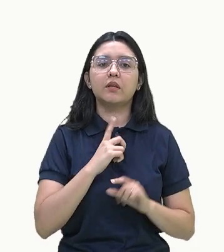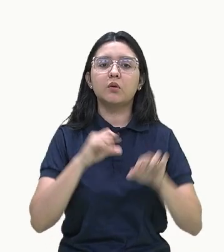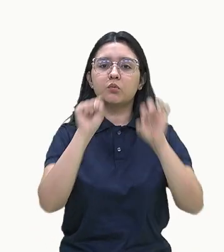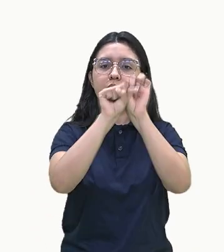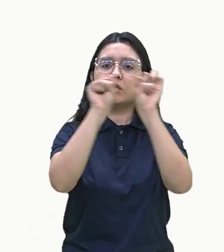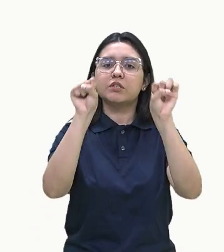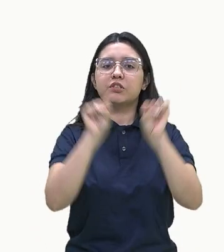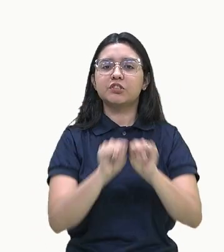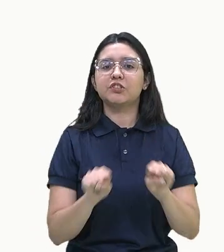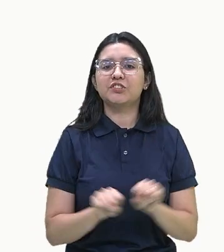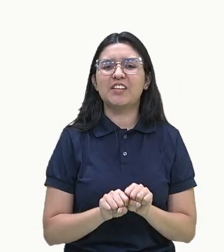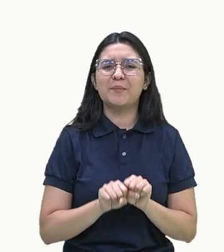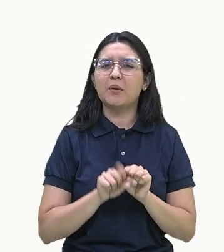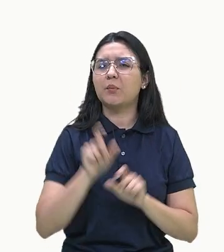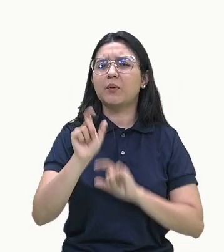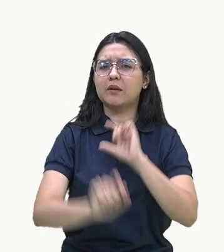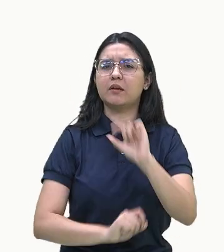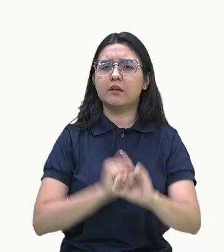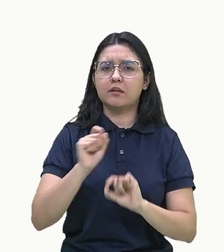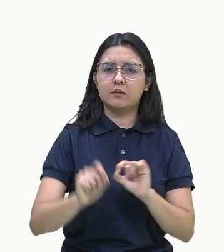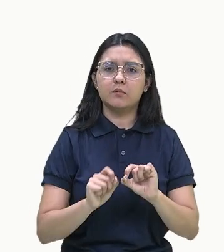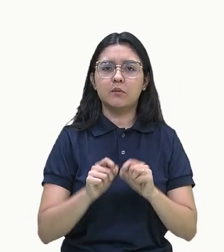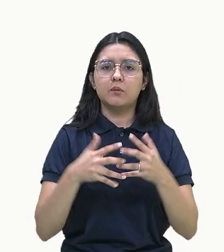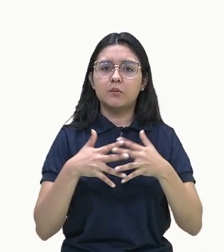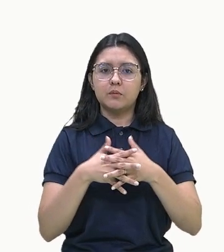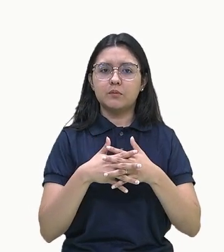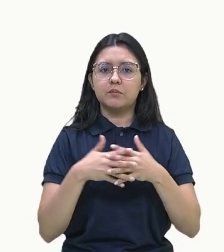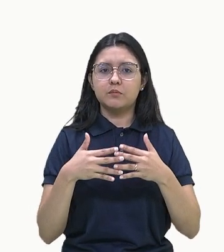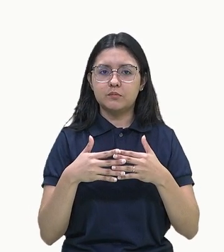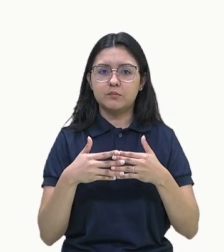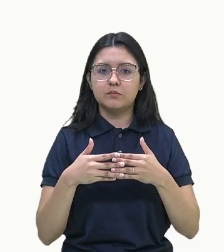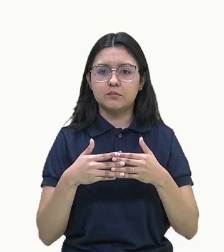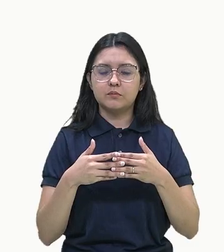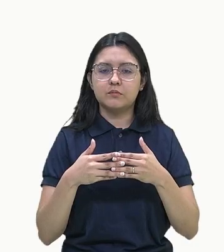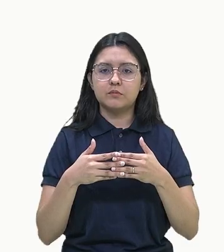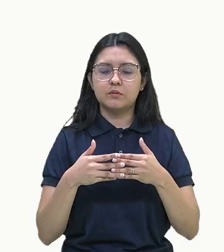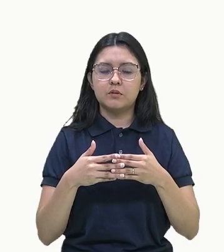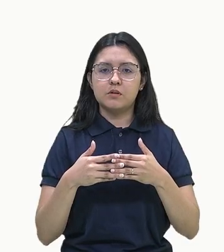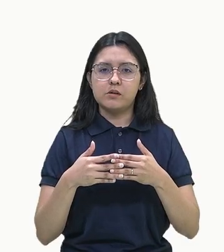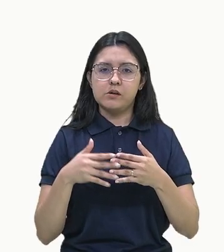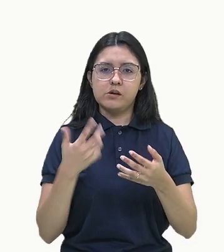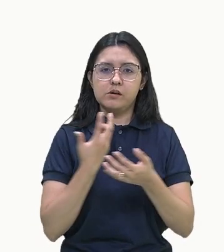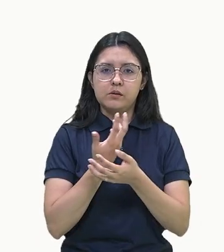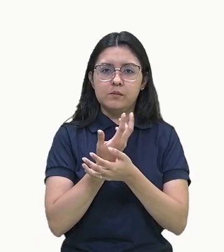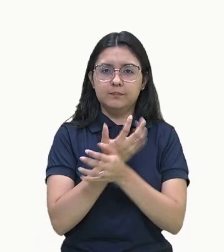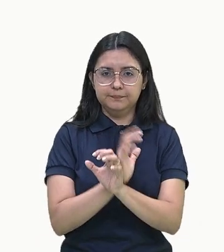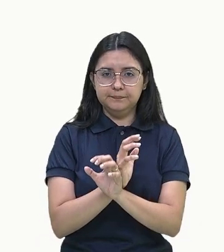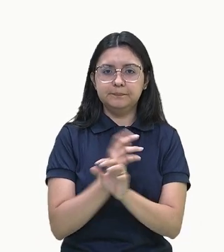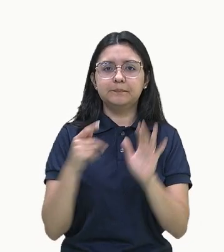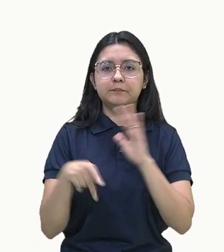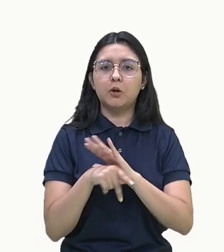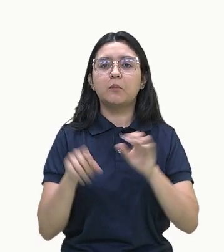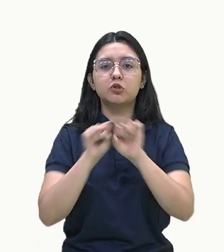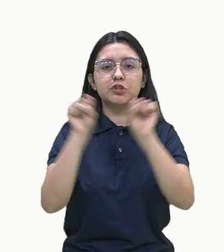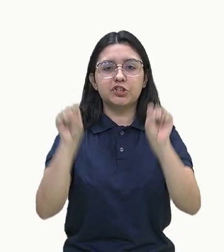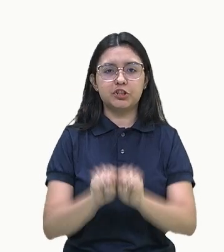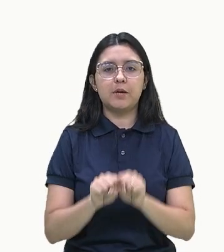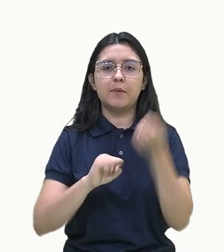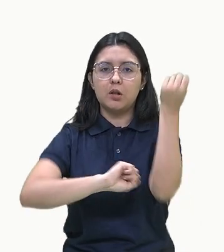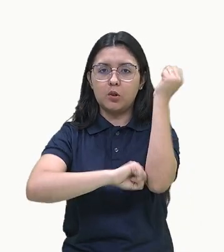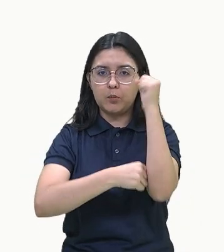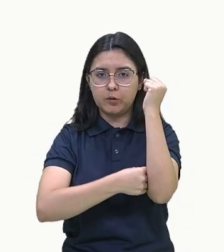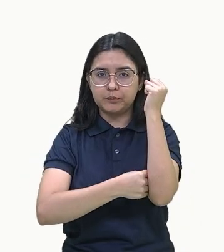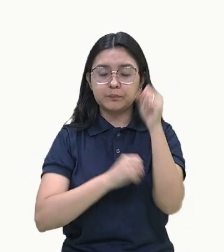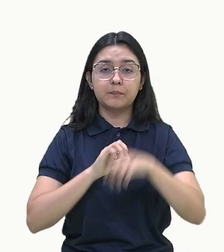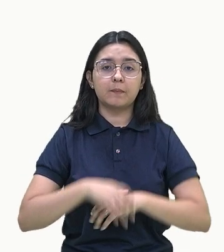aqui essa relação com o tecido ósseo, né, que faz parte então do sistema locomotor.